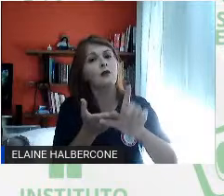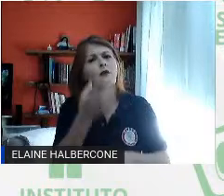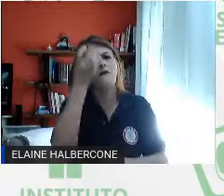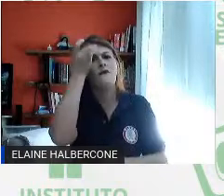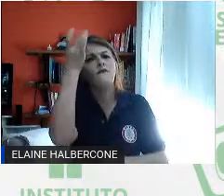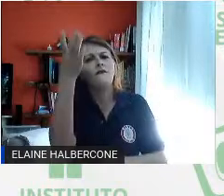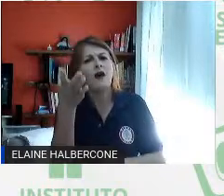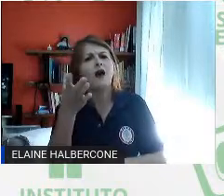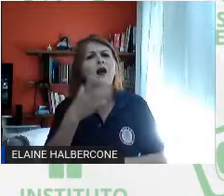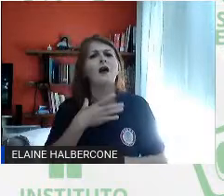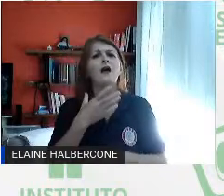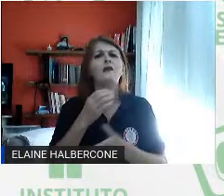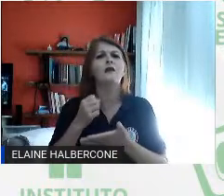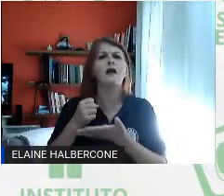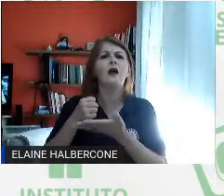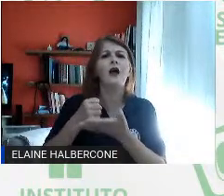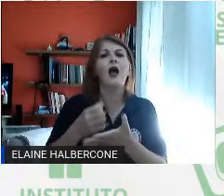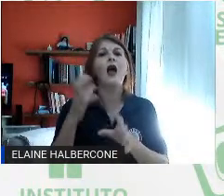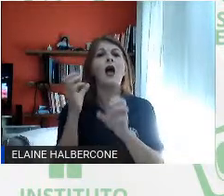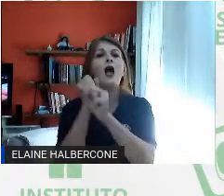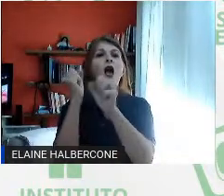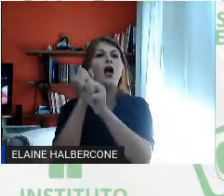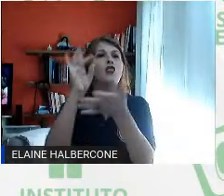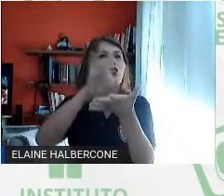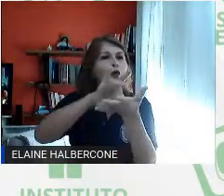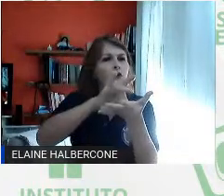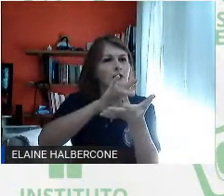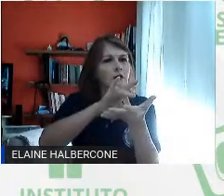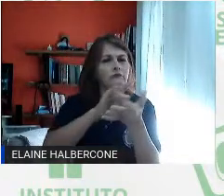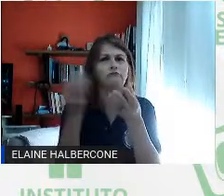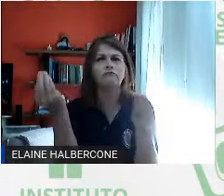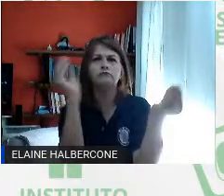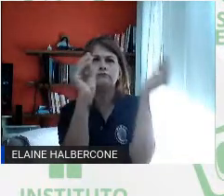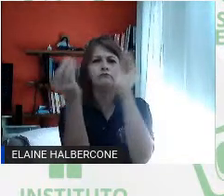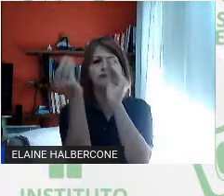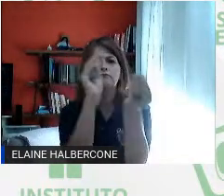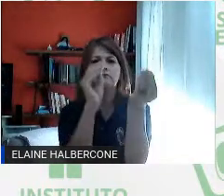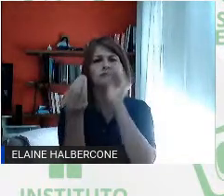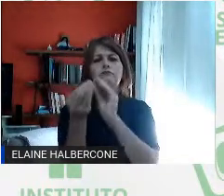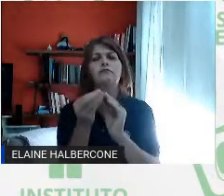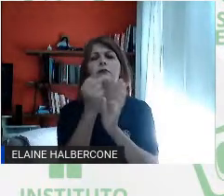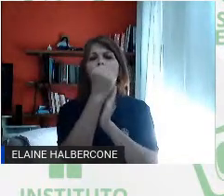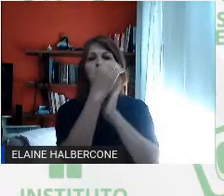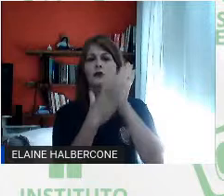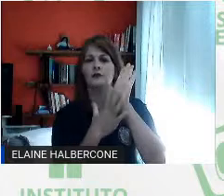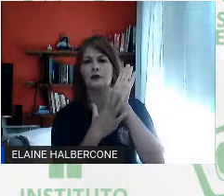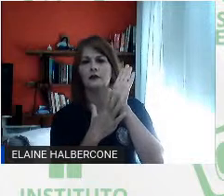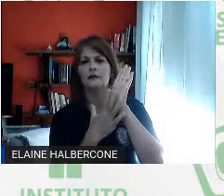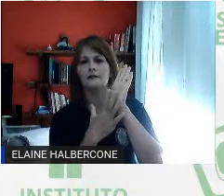a atribuição de notas para as atividades.